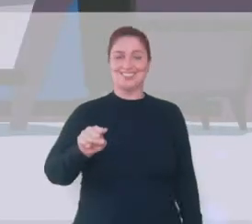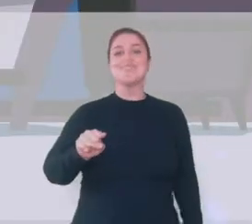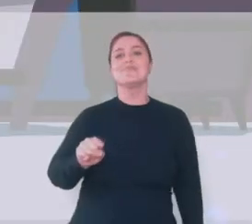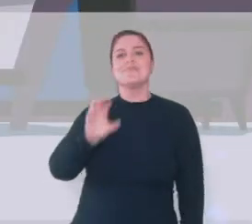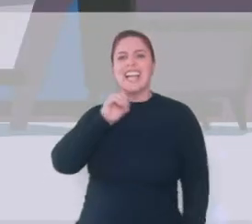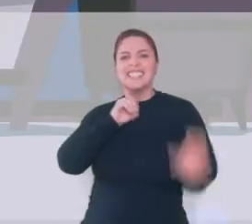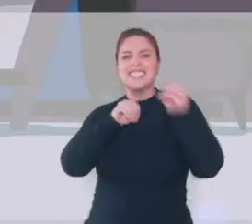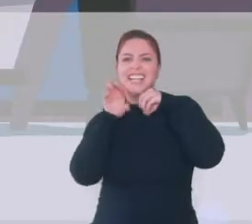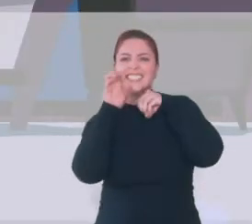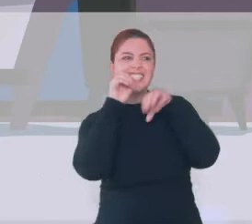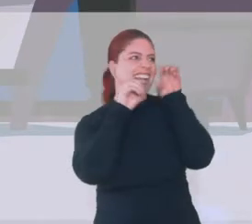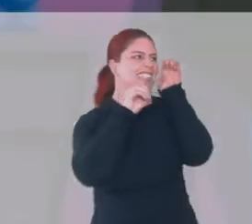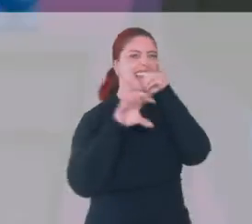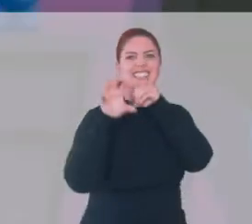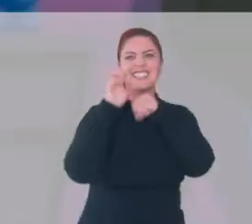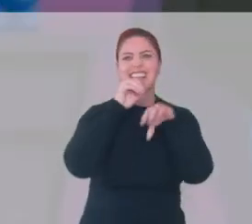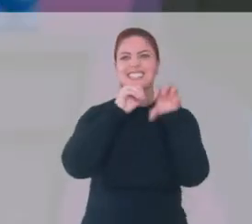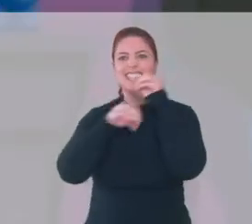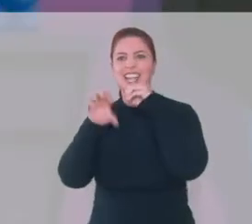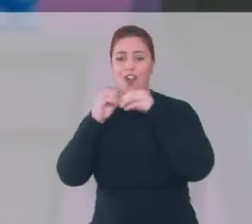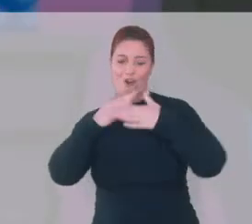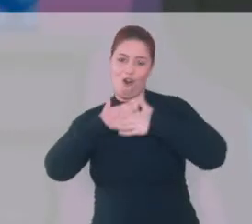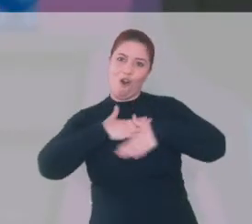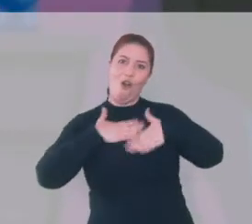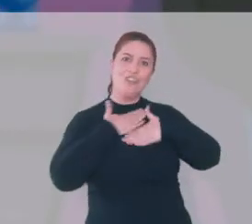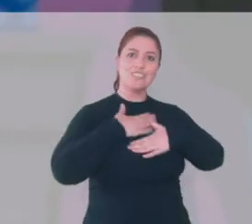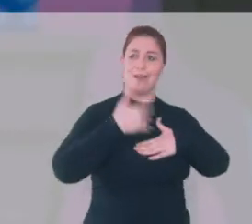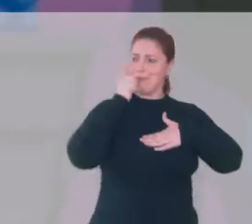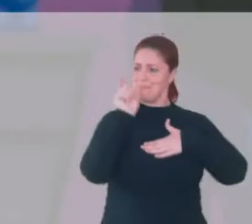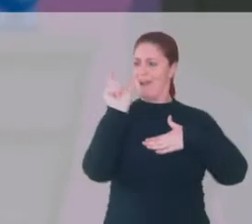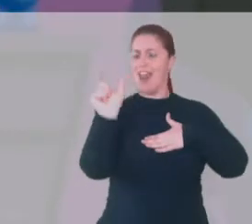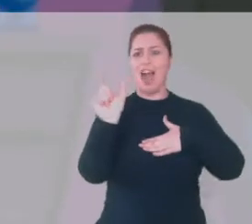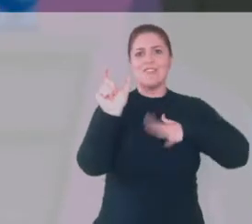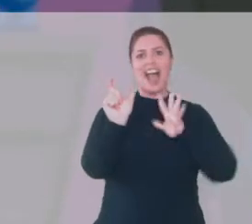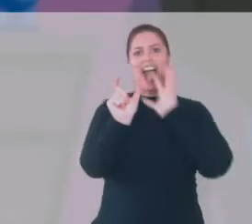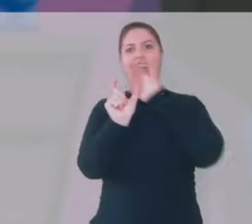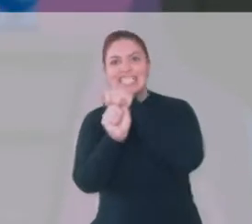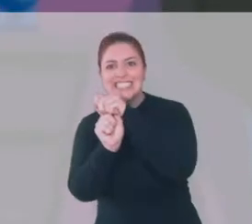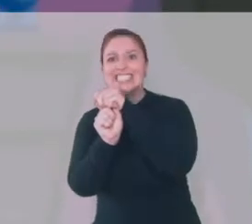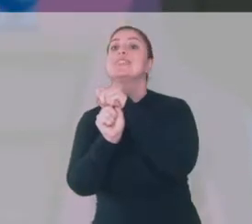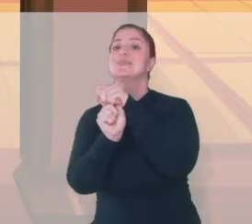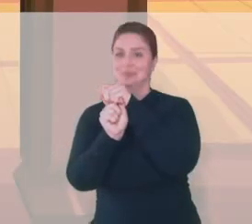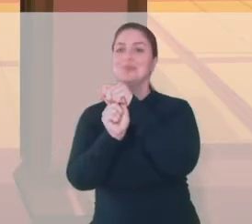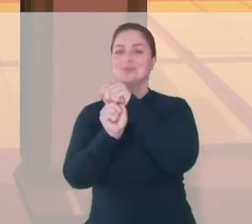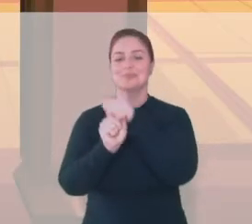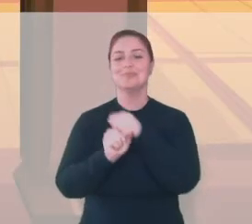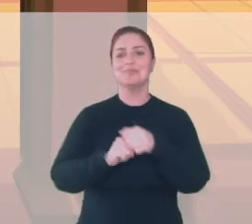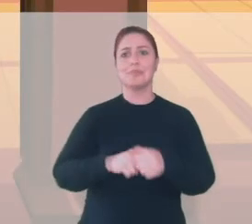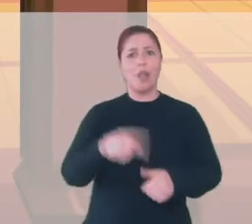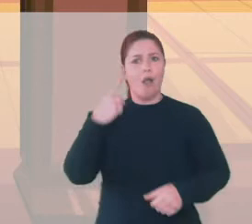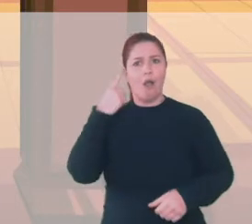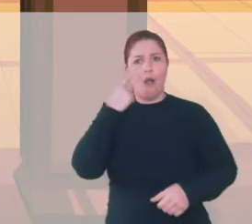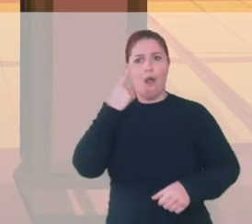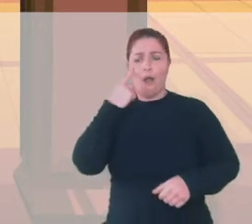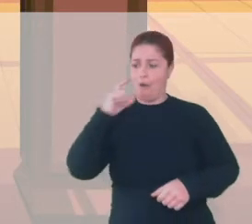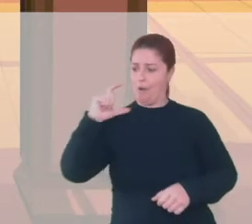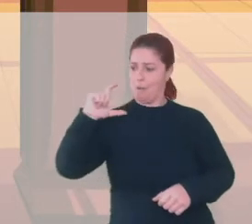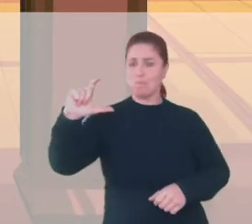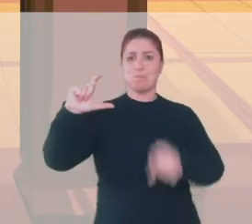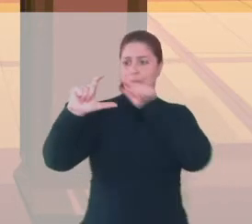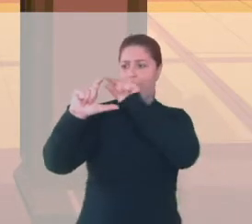atriz. Foi a traça que gosta de comer palavra. Num